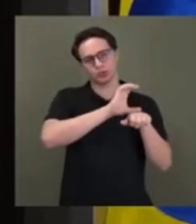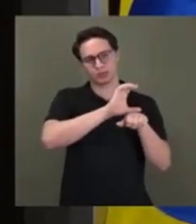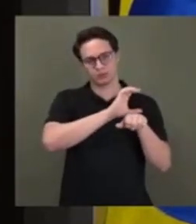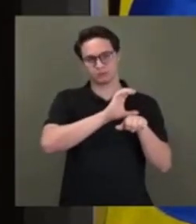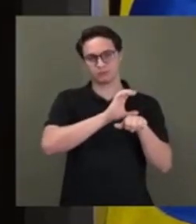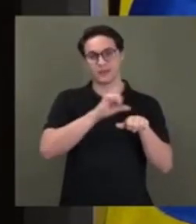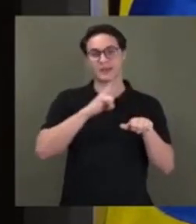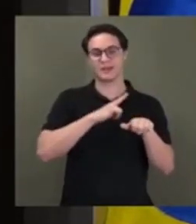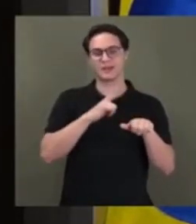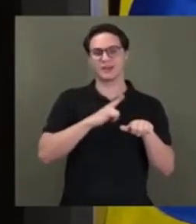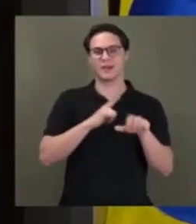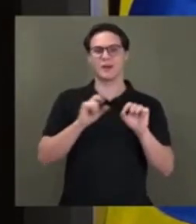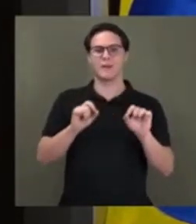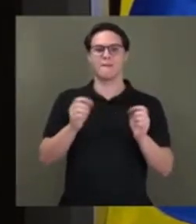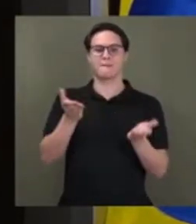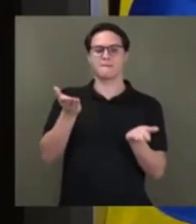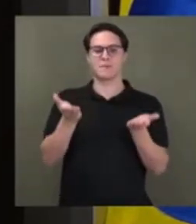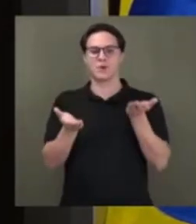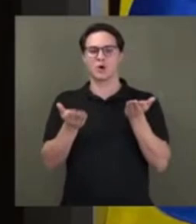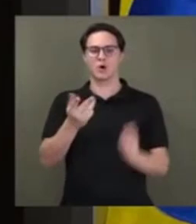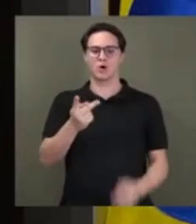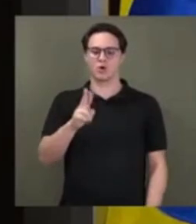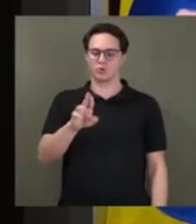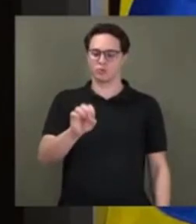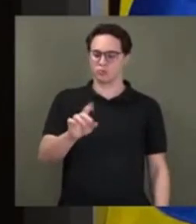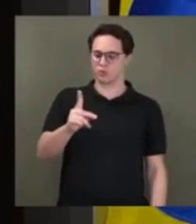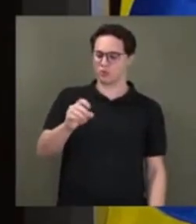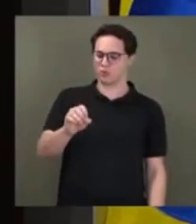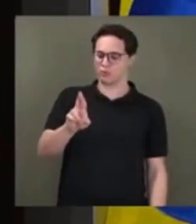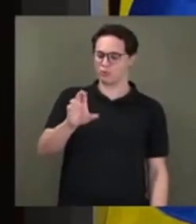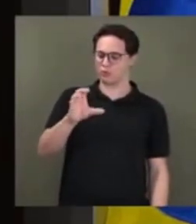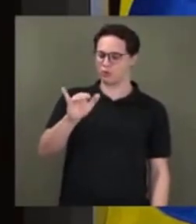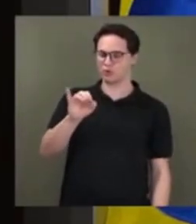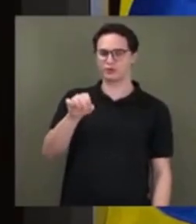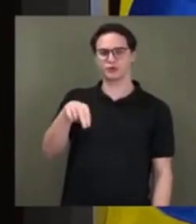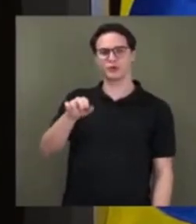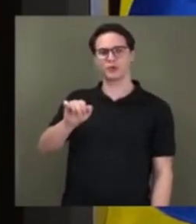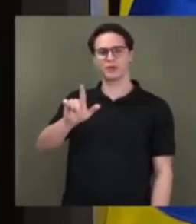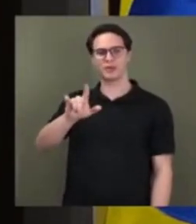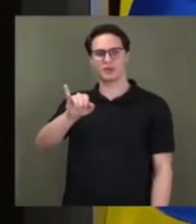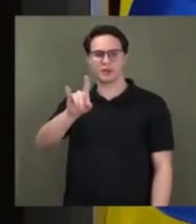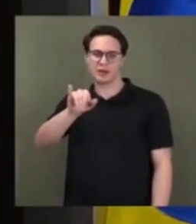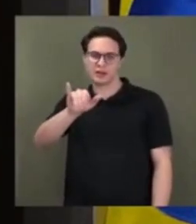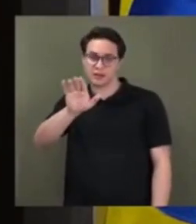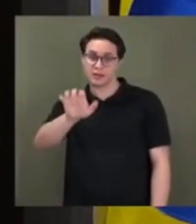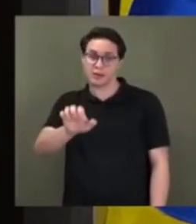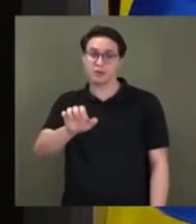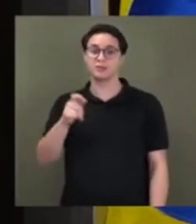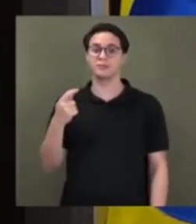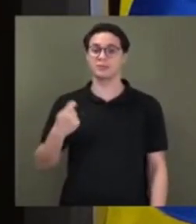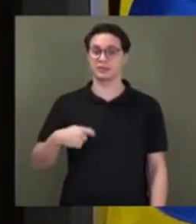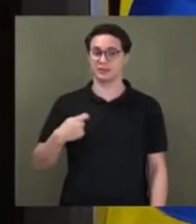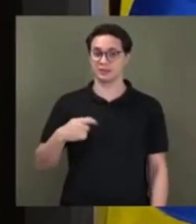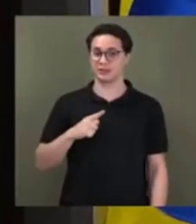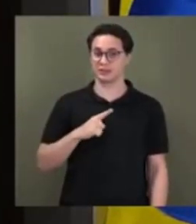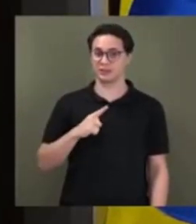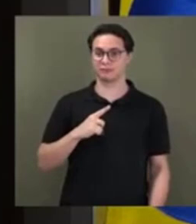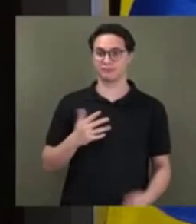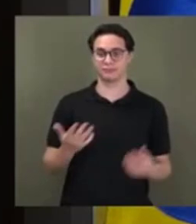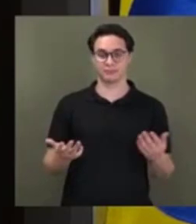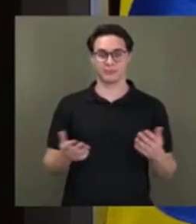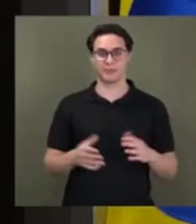certo coeficiente de justiça socialmente e normativamente consagrado.